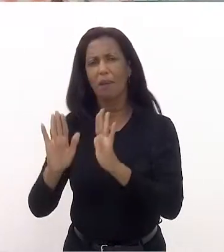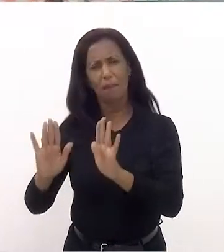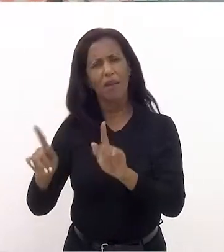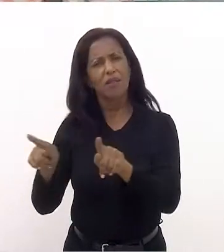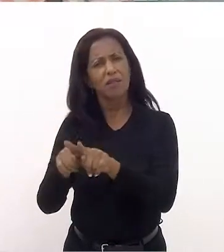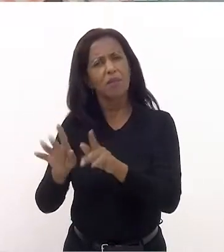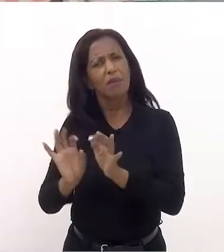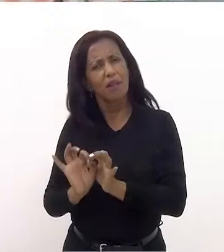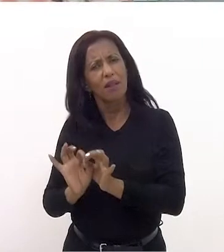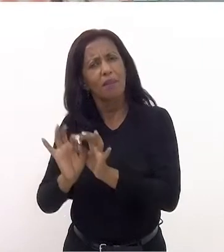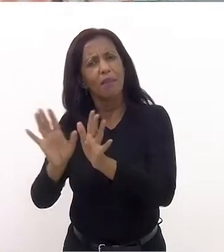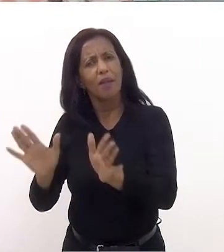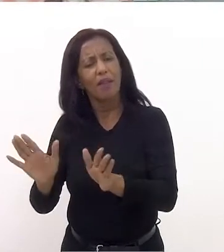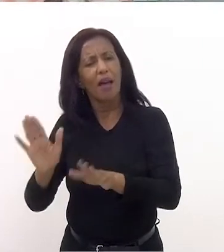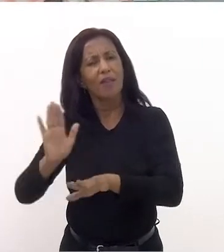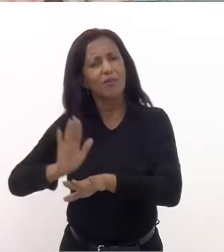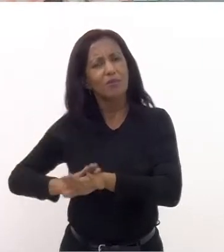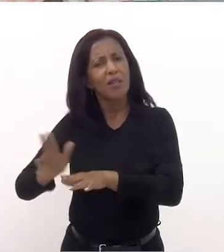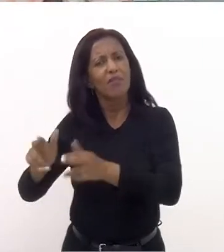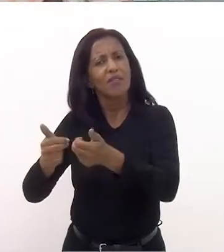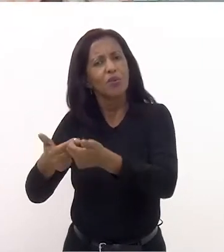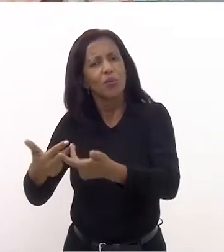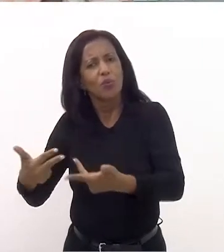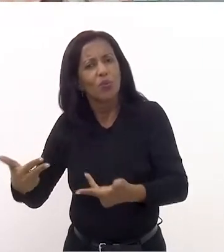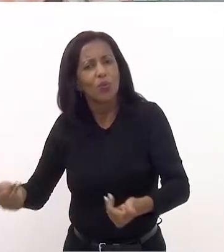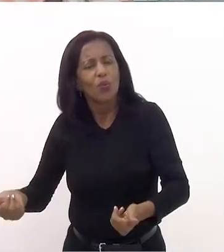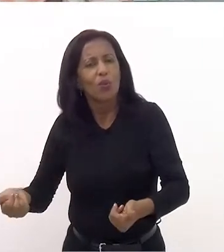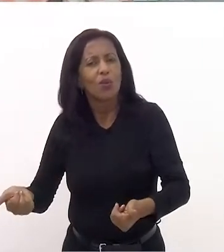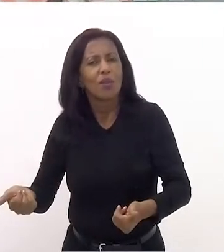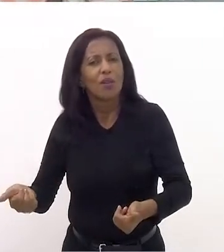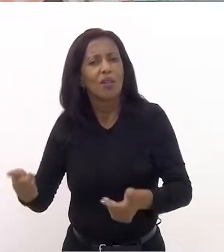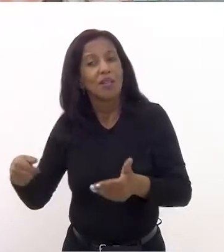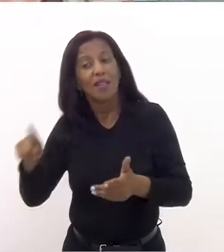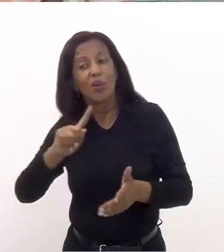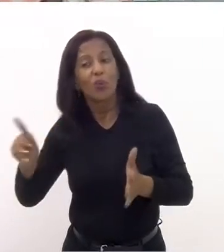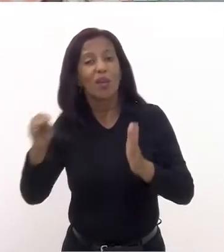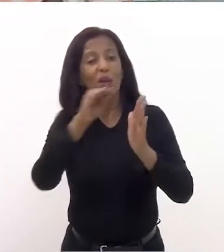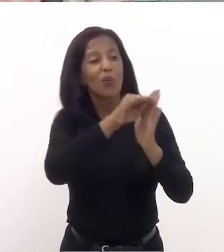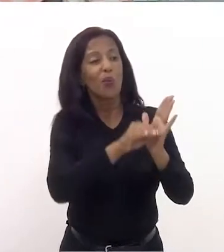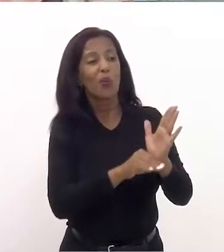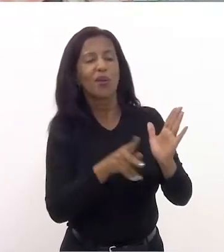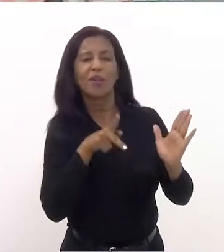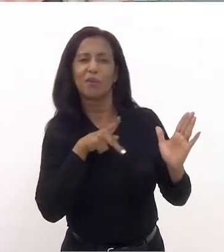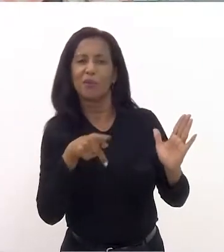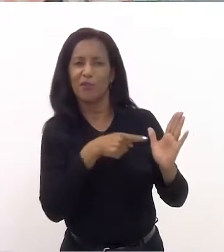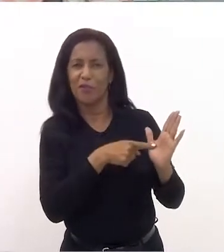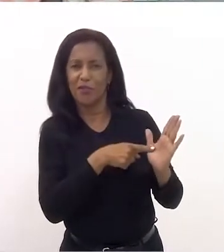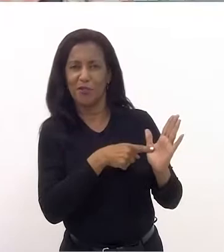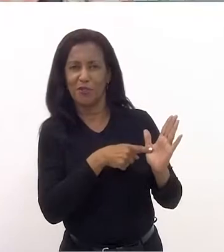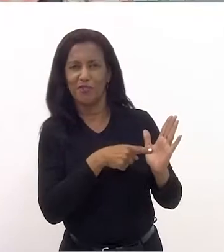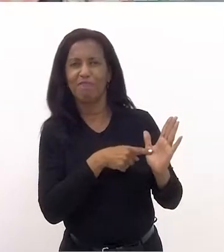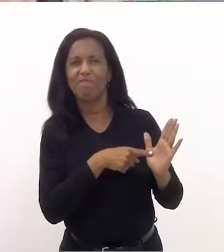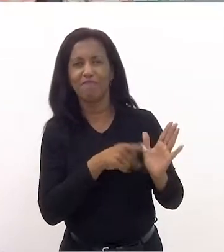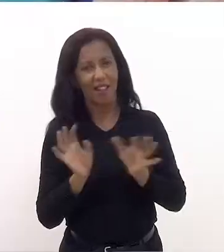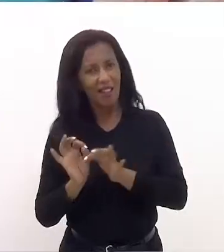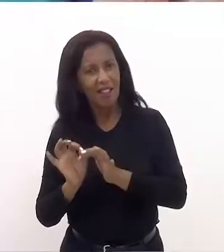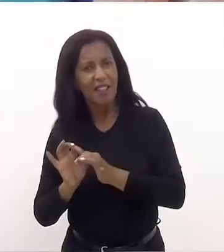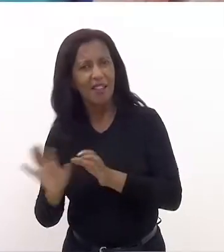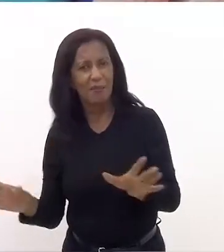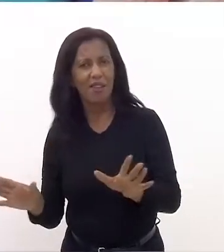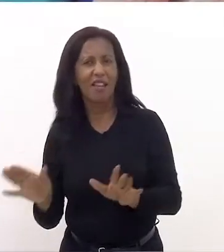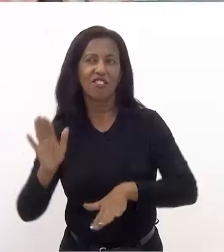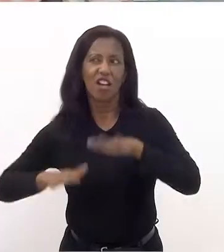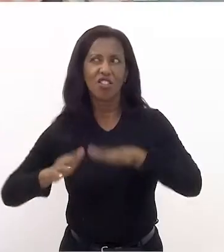dá liberdade também para ele fazer alguma coisa que não está no programa do professor. Digamos